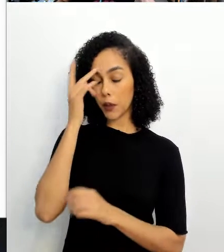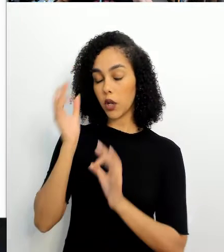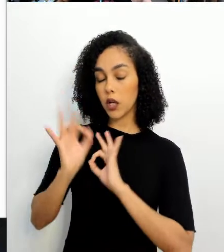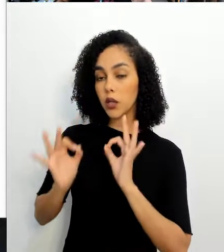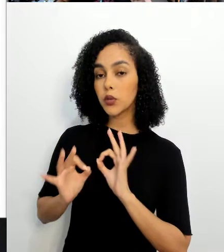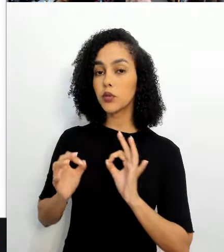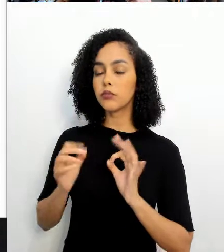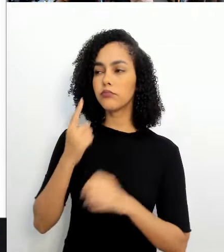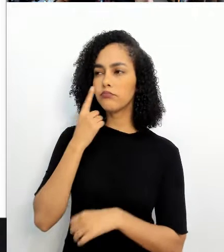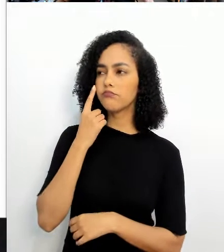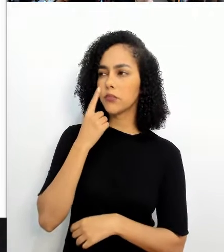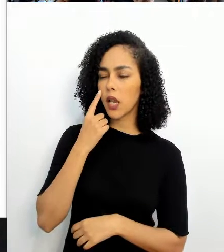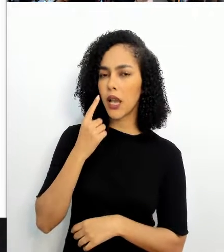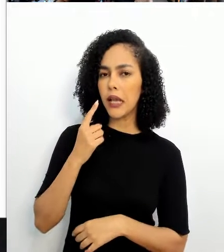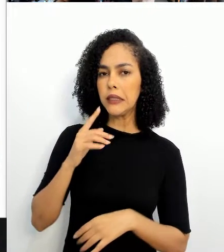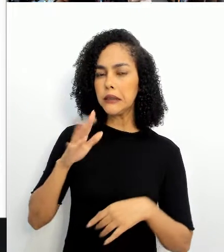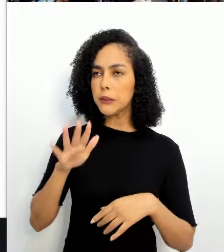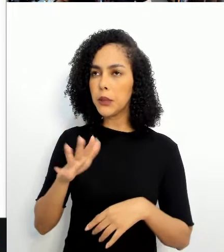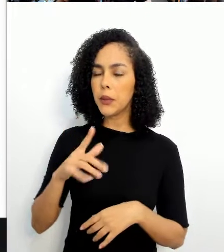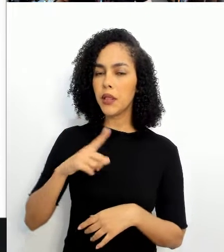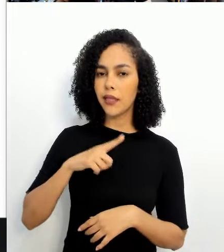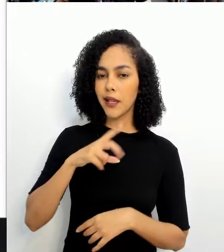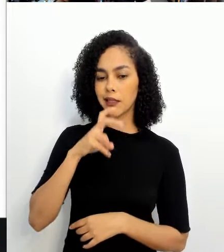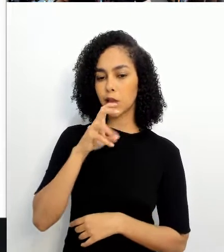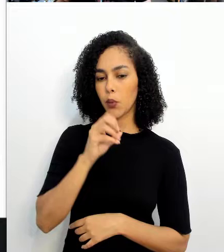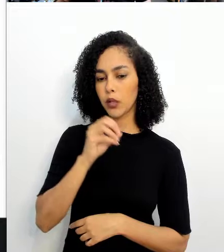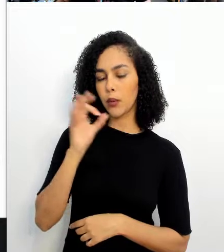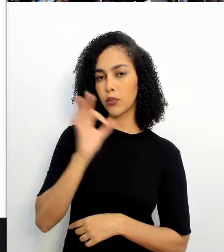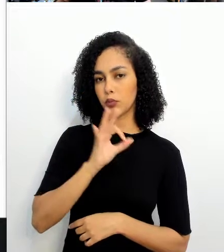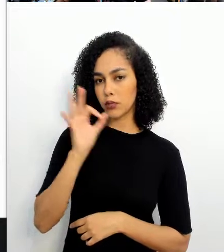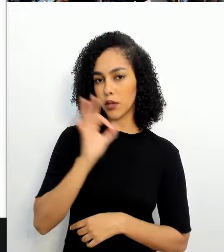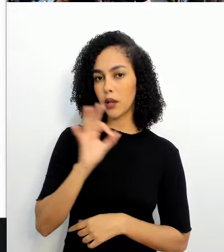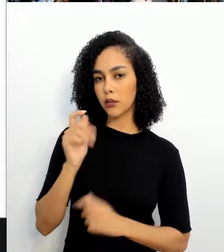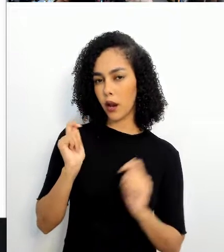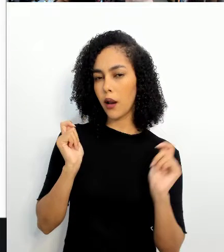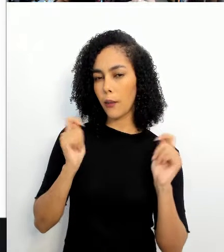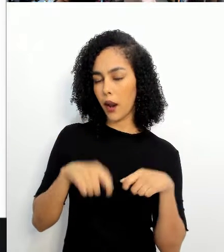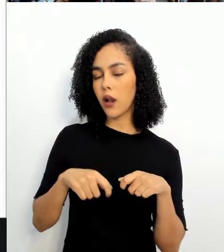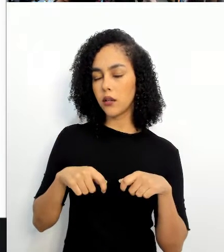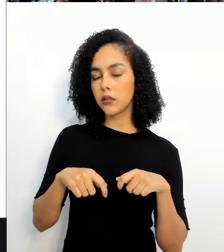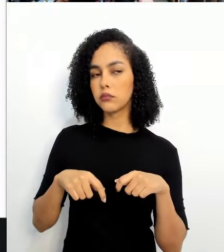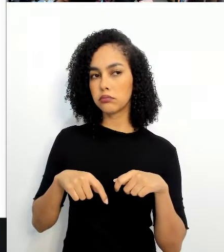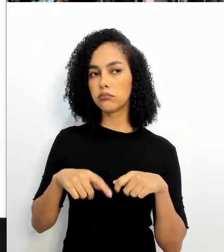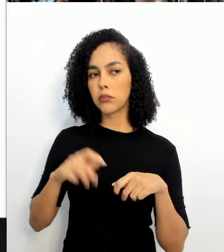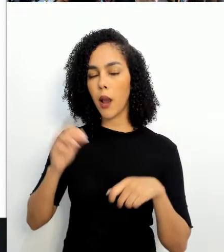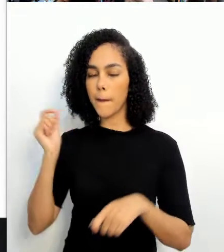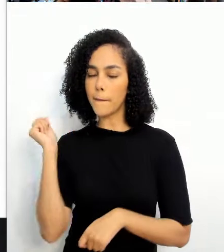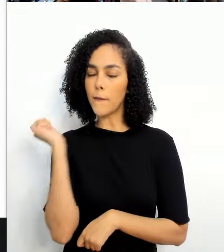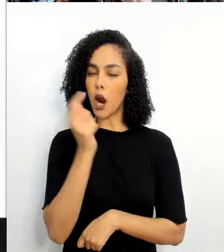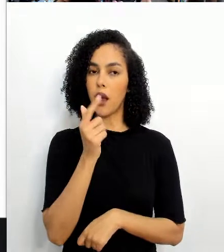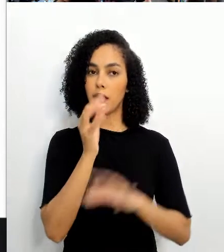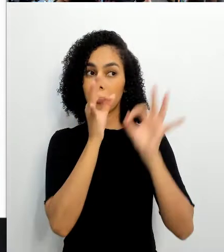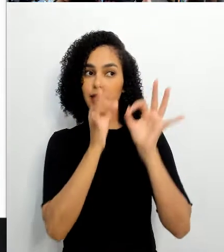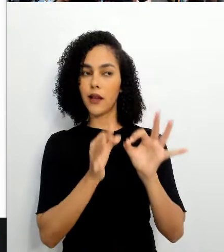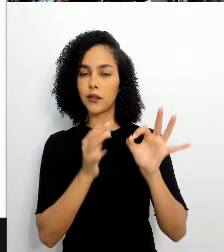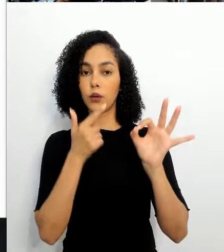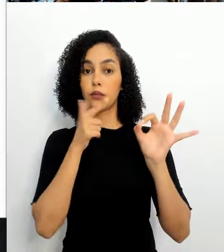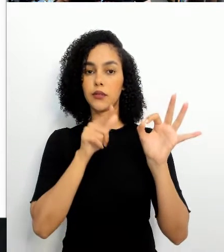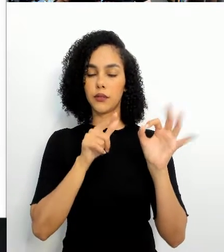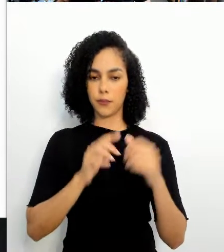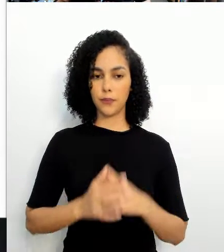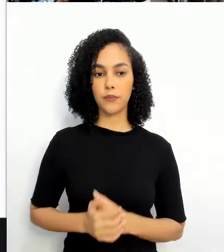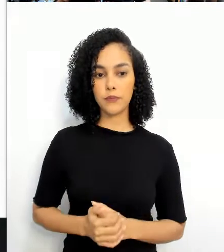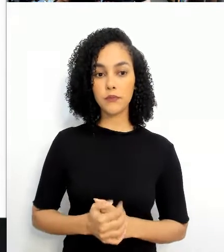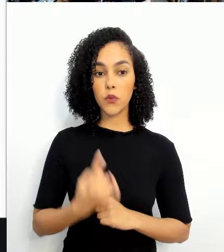têm, em cada lançamento, 50% de probabilidade de acertar um dardo no alvo. 1 sobre 2 é 50%,